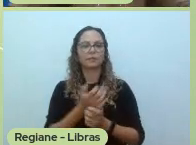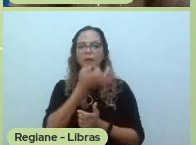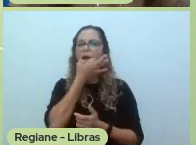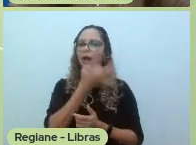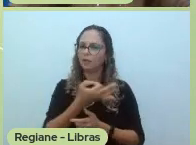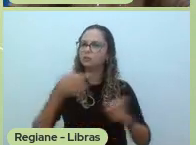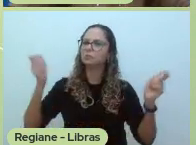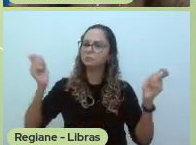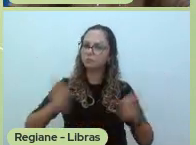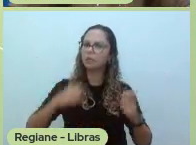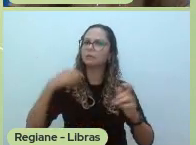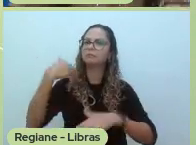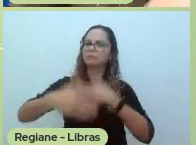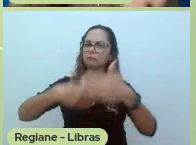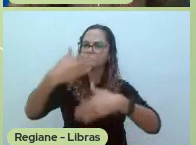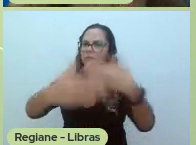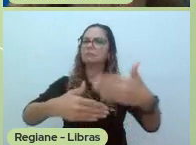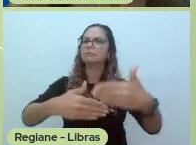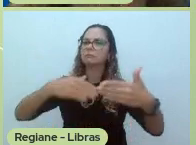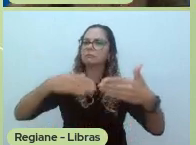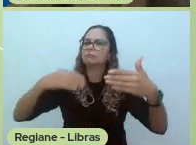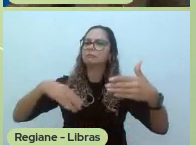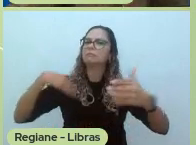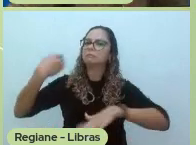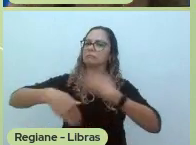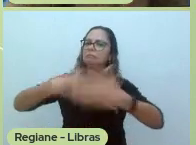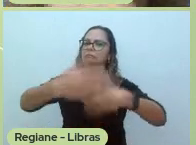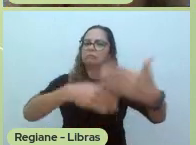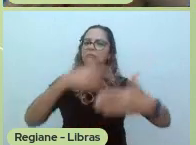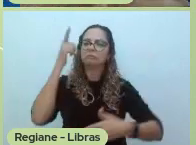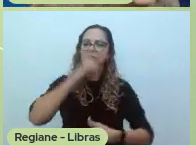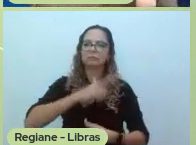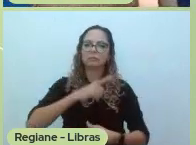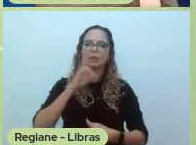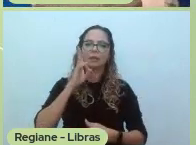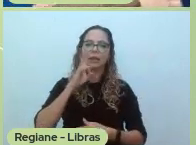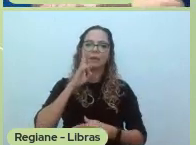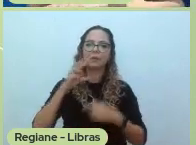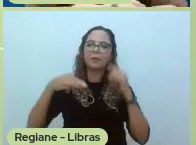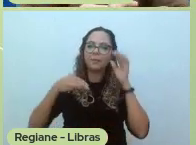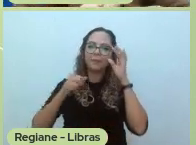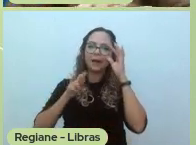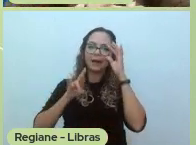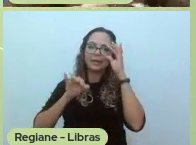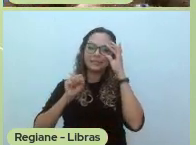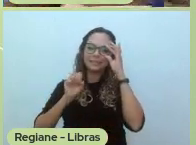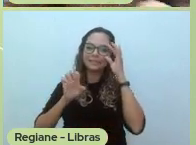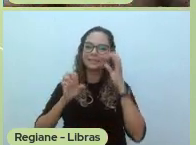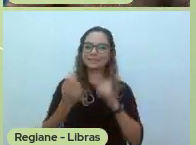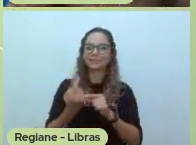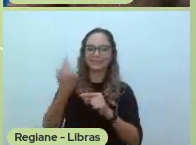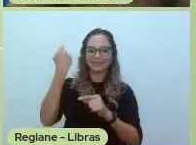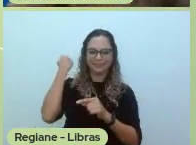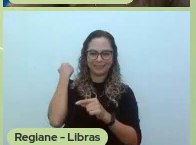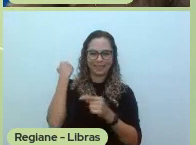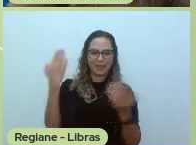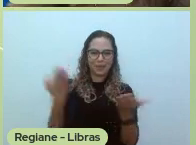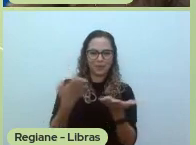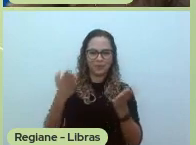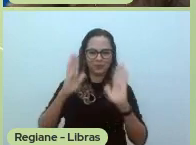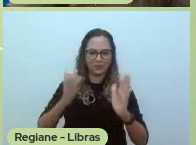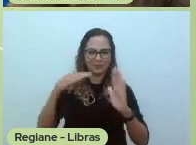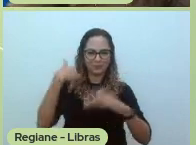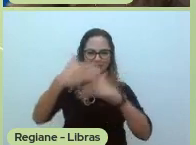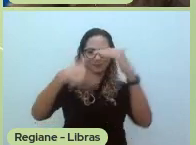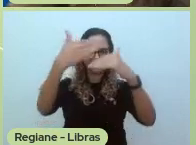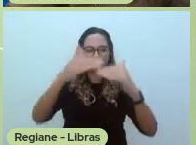Samuel. Hoje a gente está muito melhor do que quando a Marise começou, e eu acho que a Marise até reconhece isso, entendeu? Mas a gente ainda tem muito para